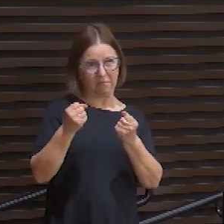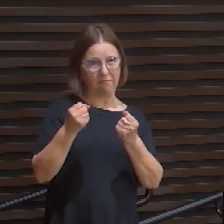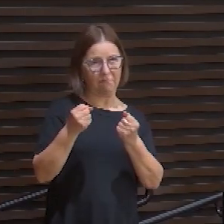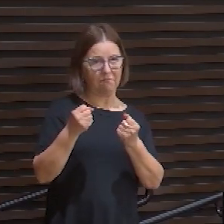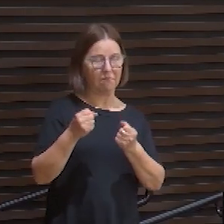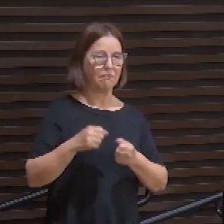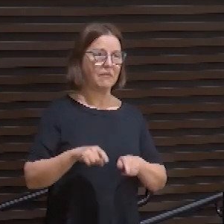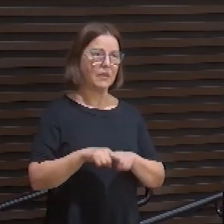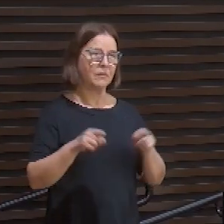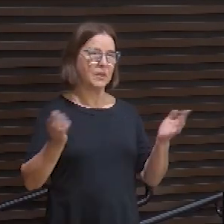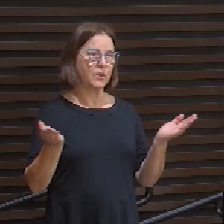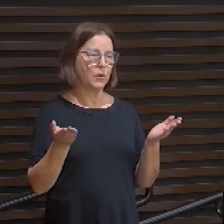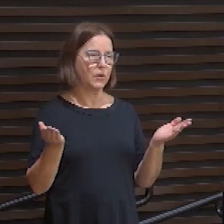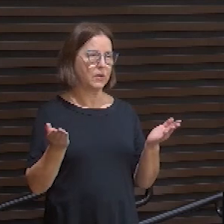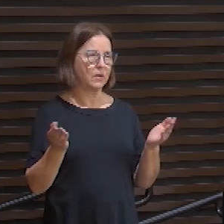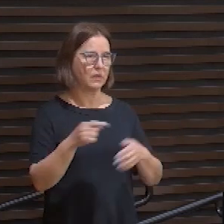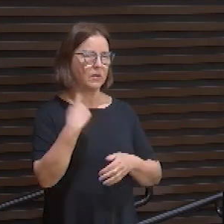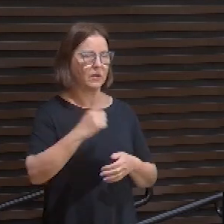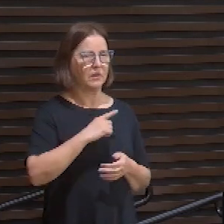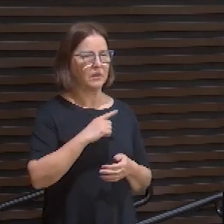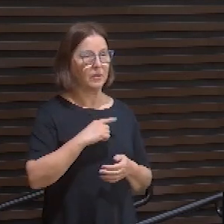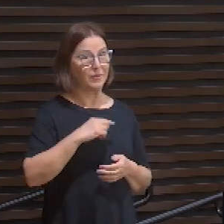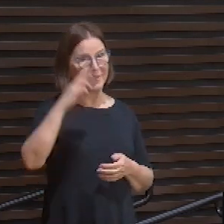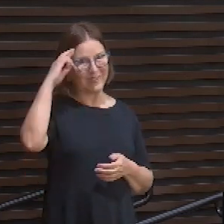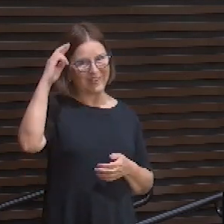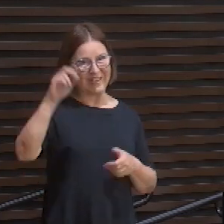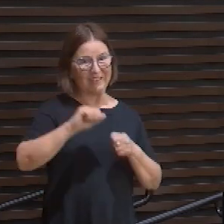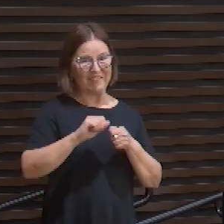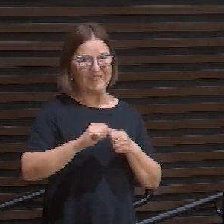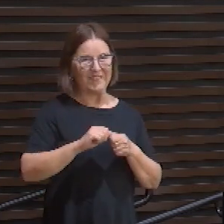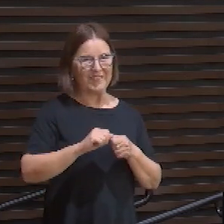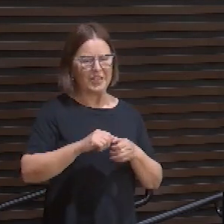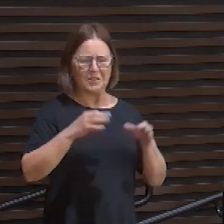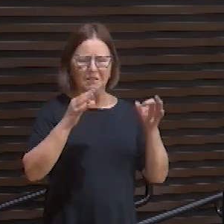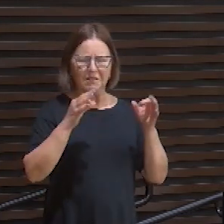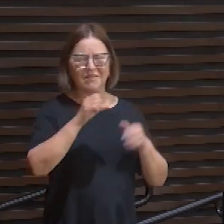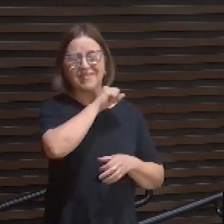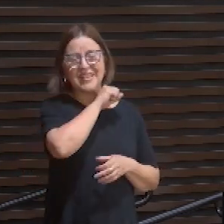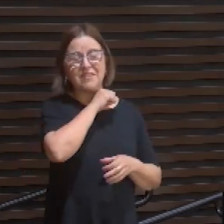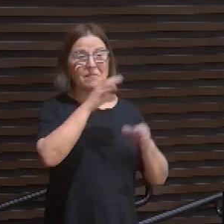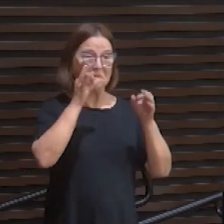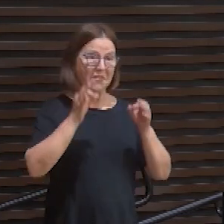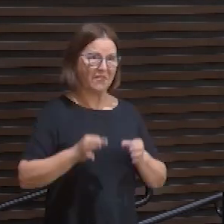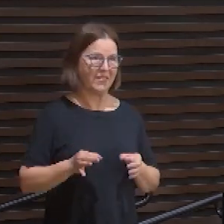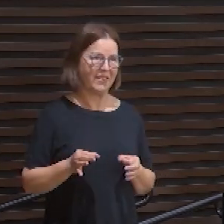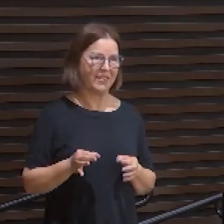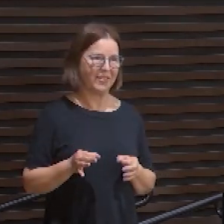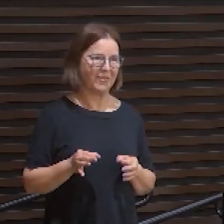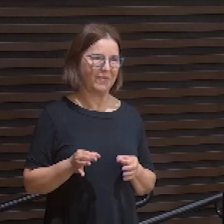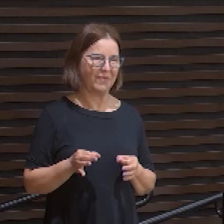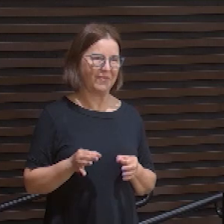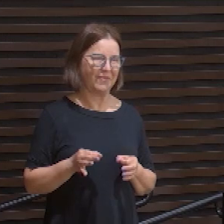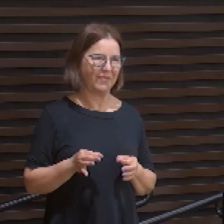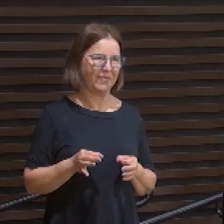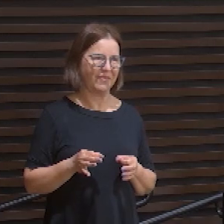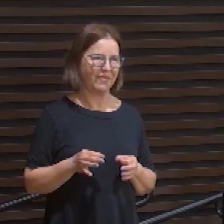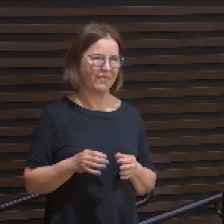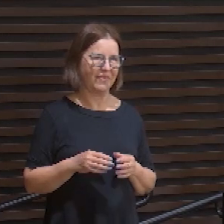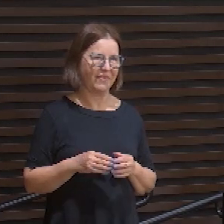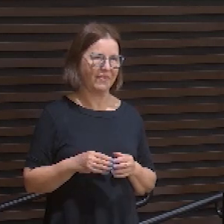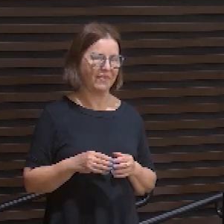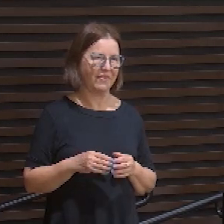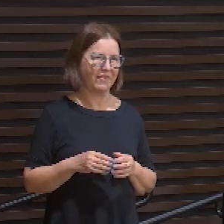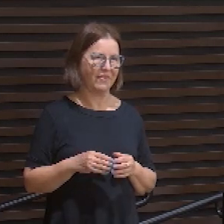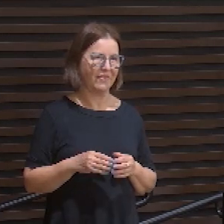Mas hoje, nós temos um Senhor que fez um sacrifício perfeito. E ele